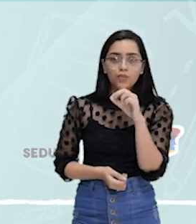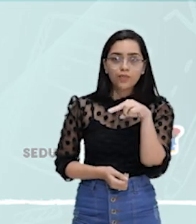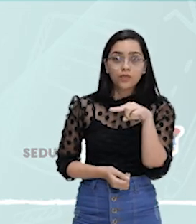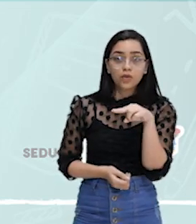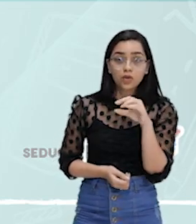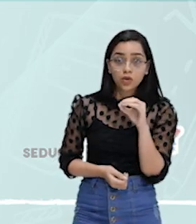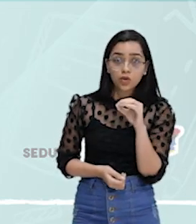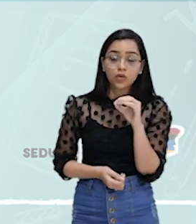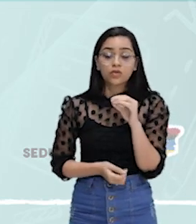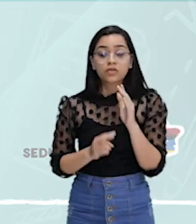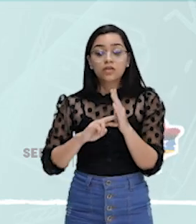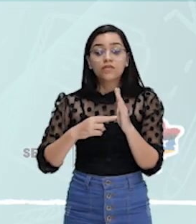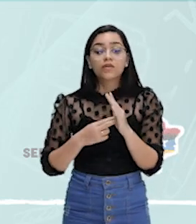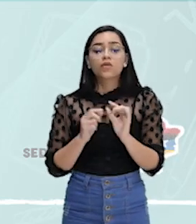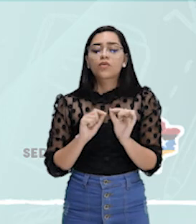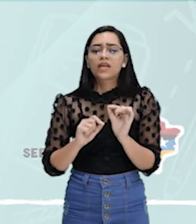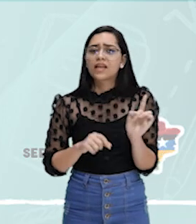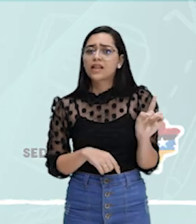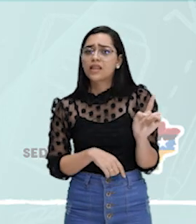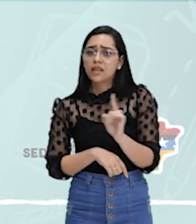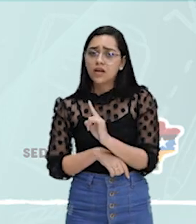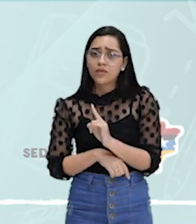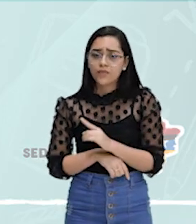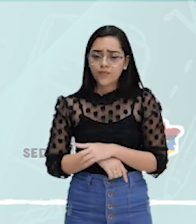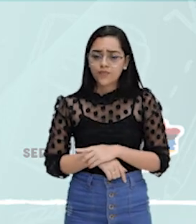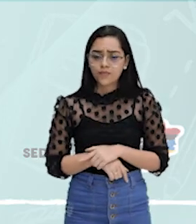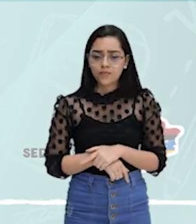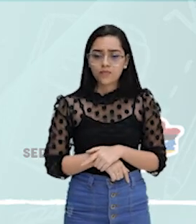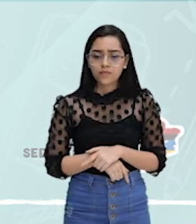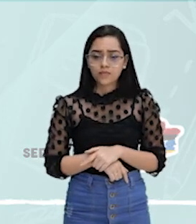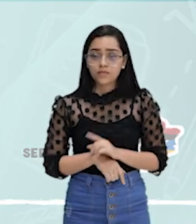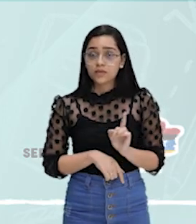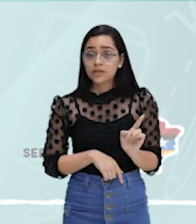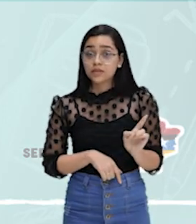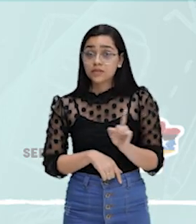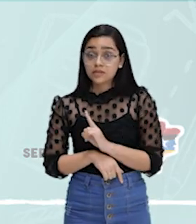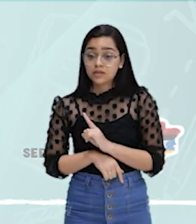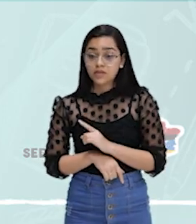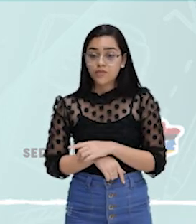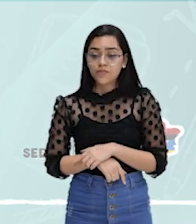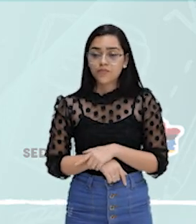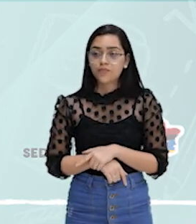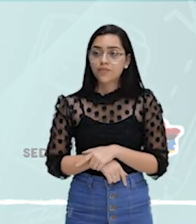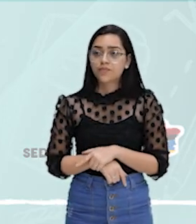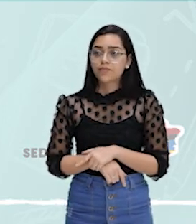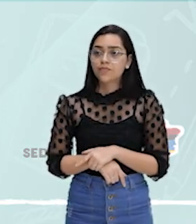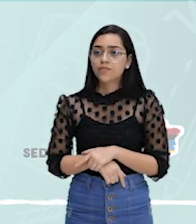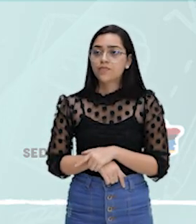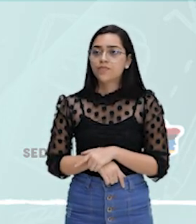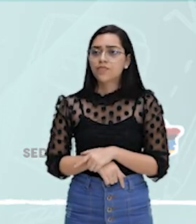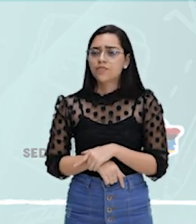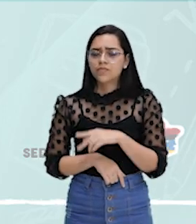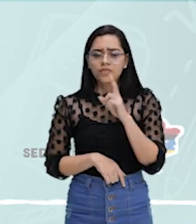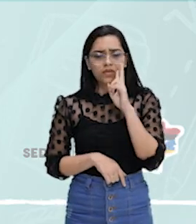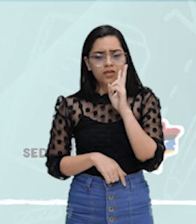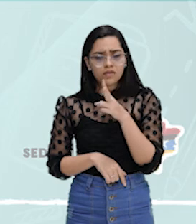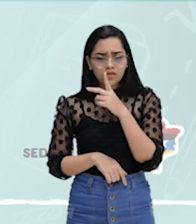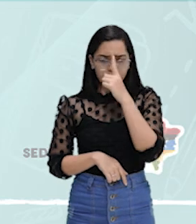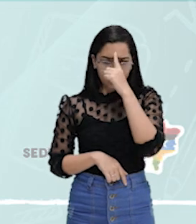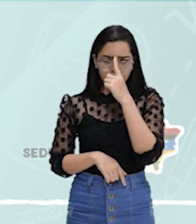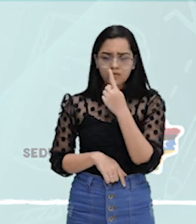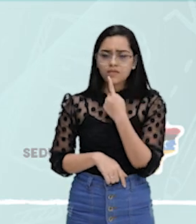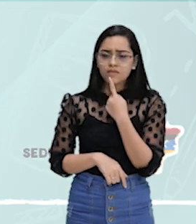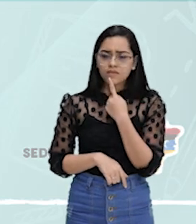o nó quer dizer o quê? Não, né? Nó significa não, mas a gente olha para a imagem,